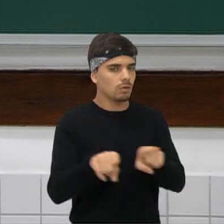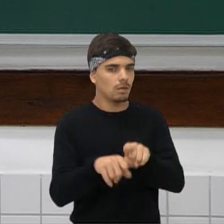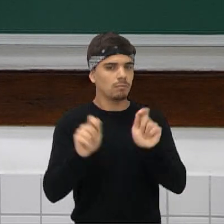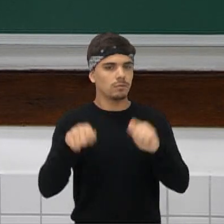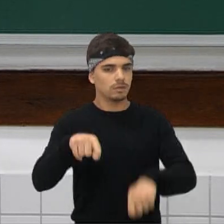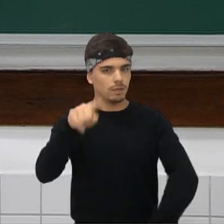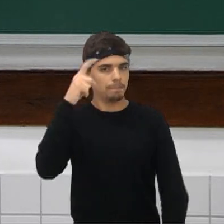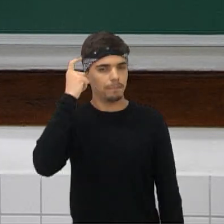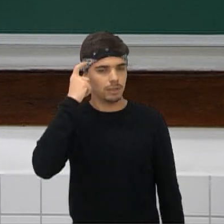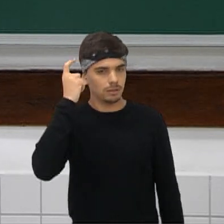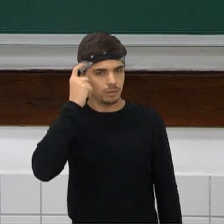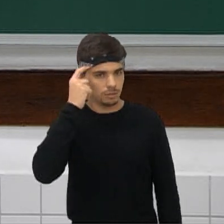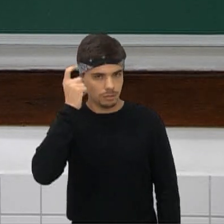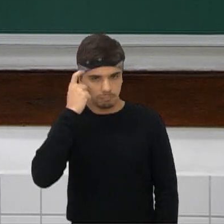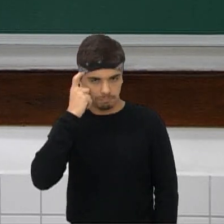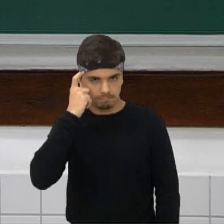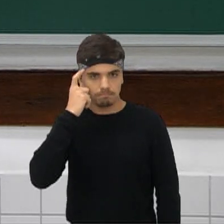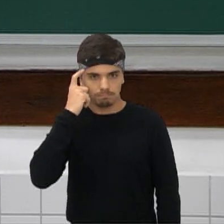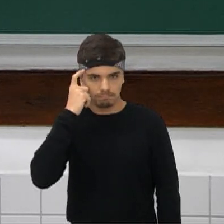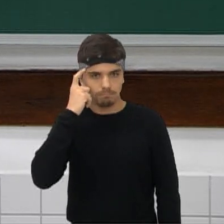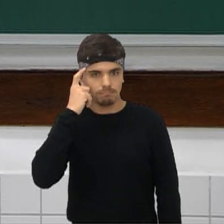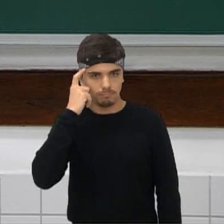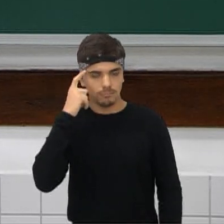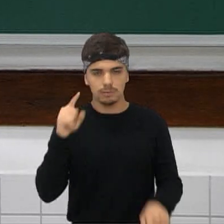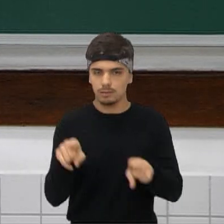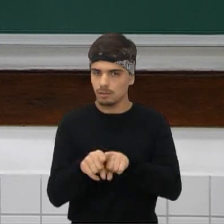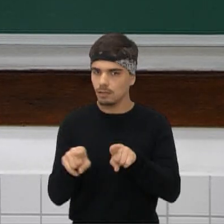pense e